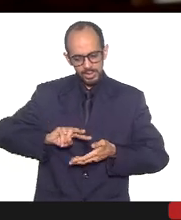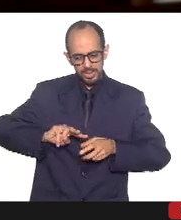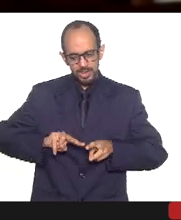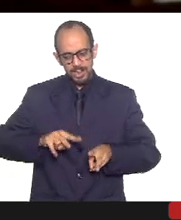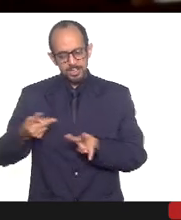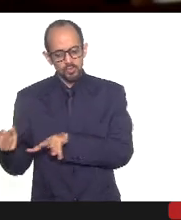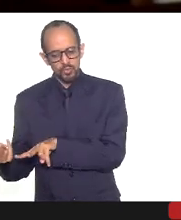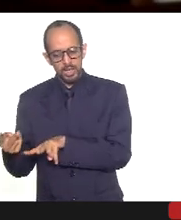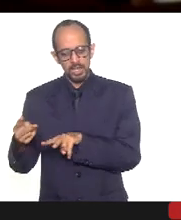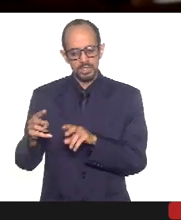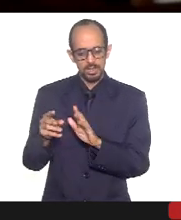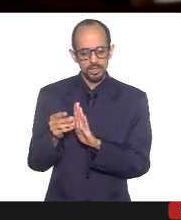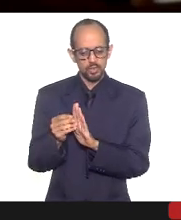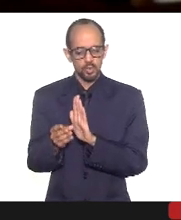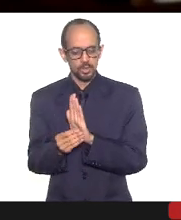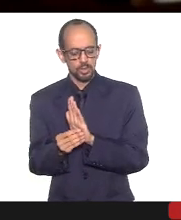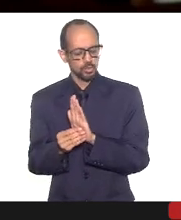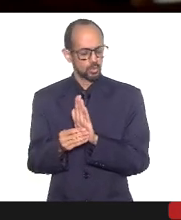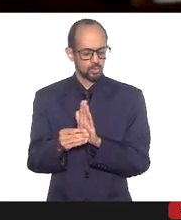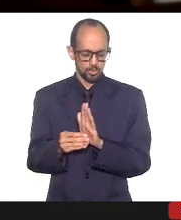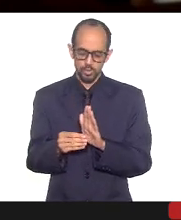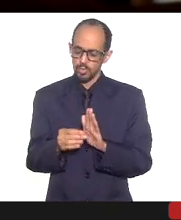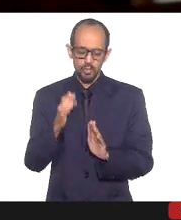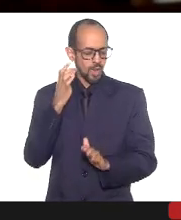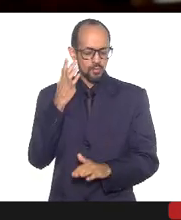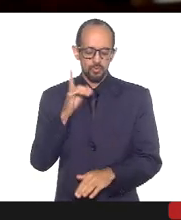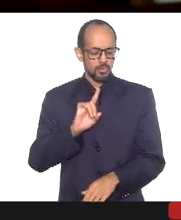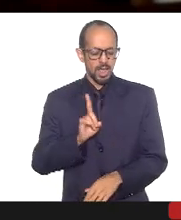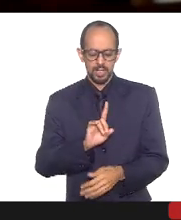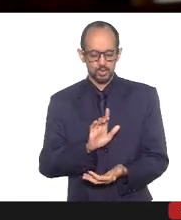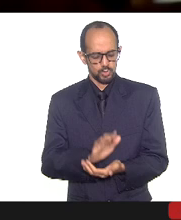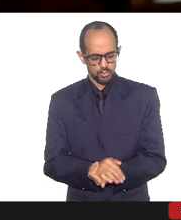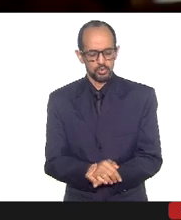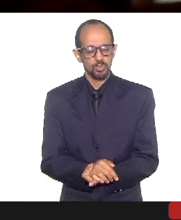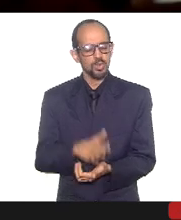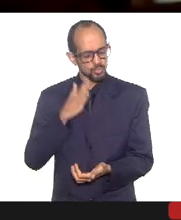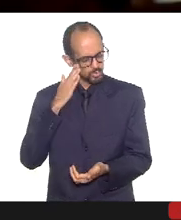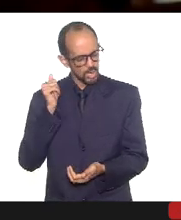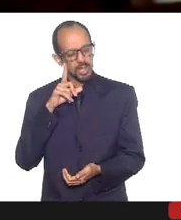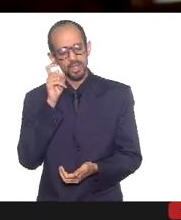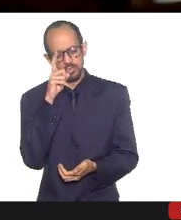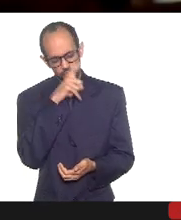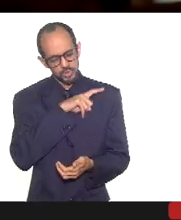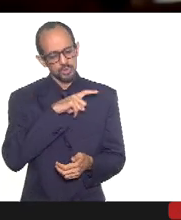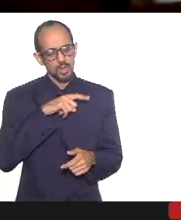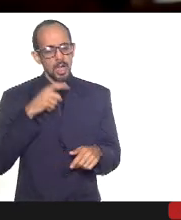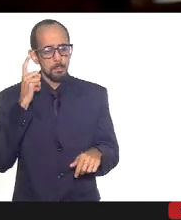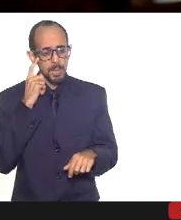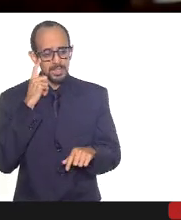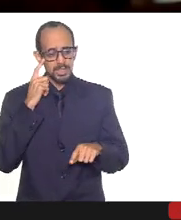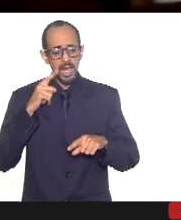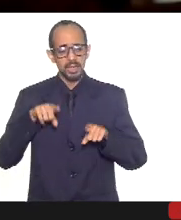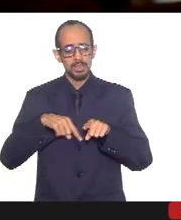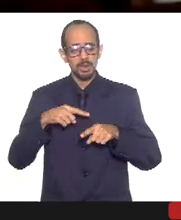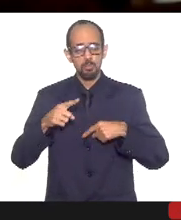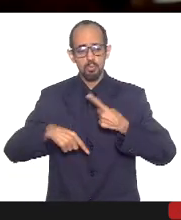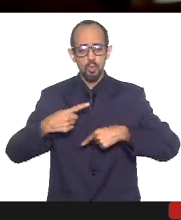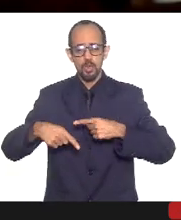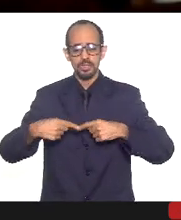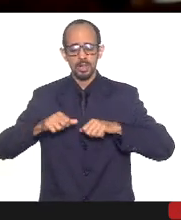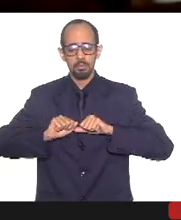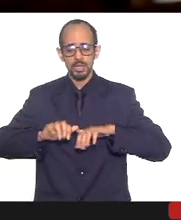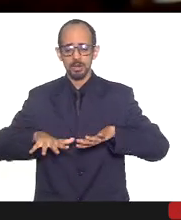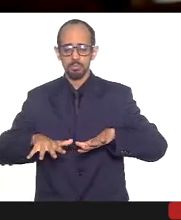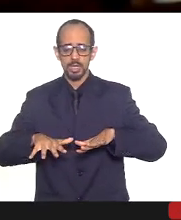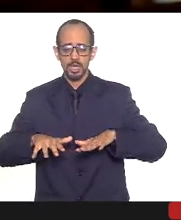Não é fácil, eu sei que é difícil. Pensar também na educação pós-pandemia, como que as escolas